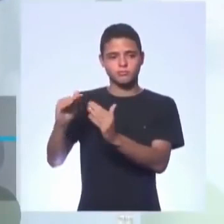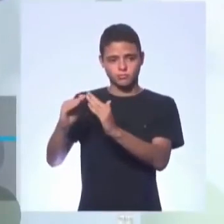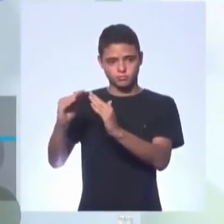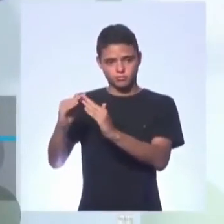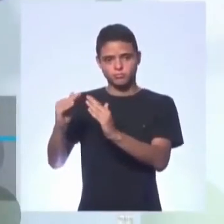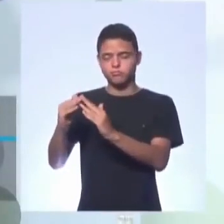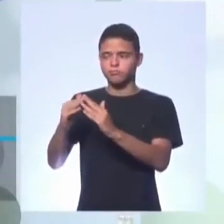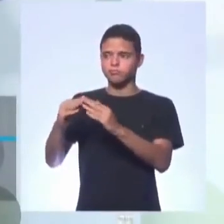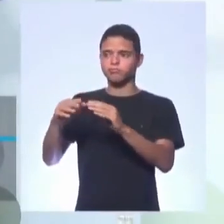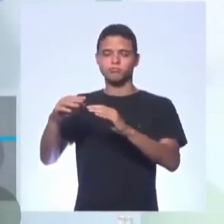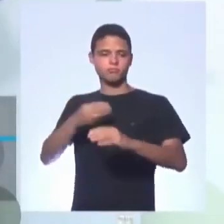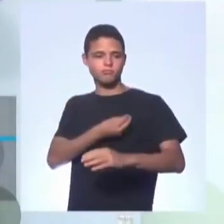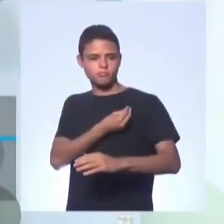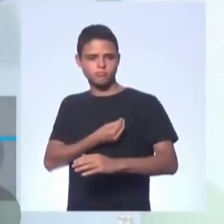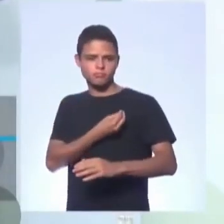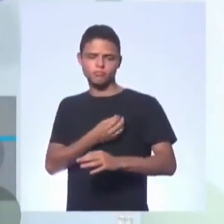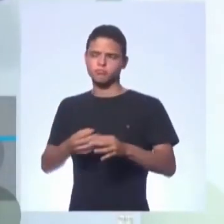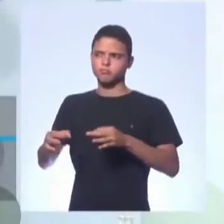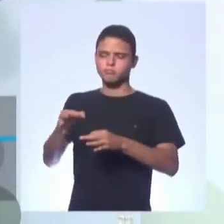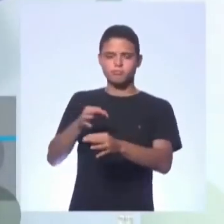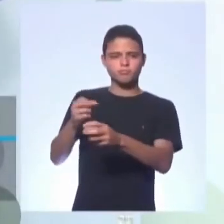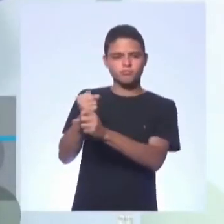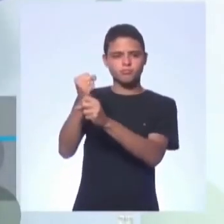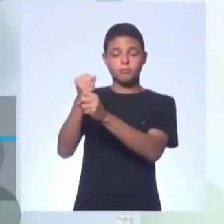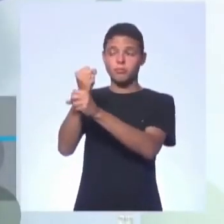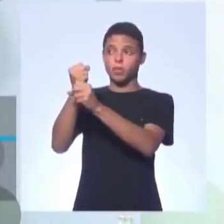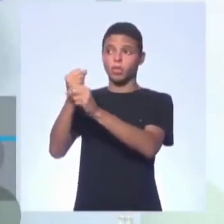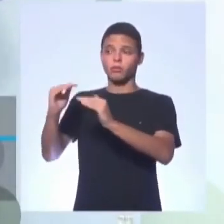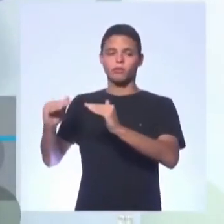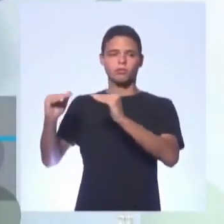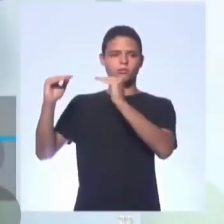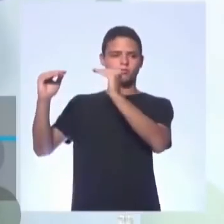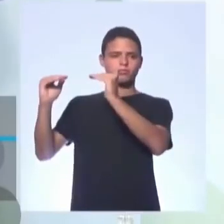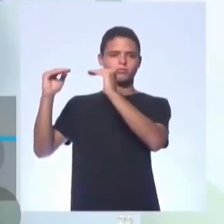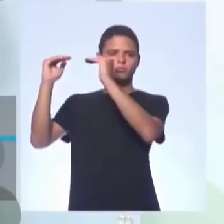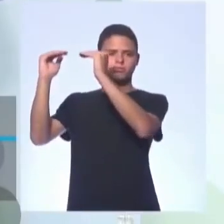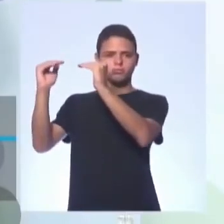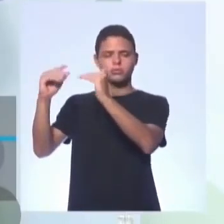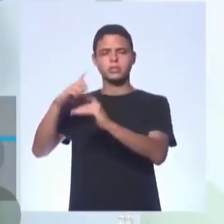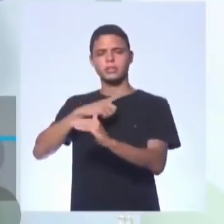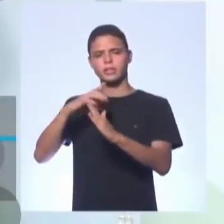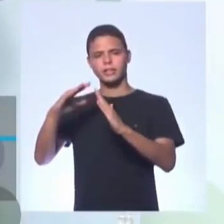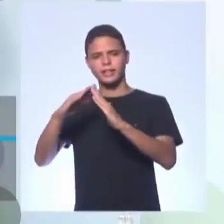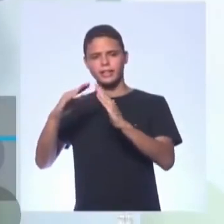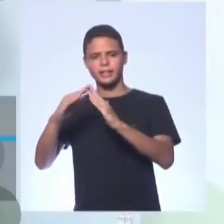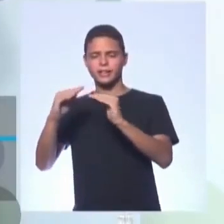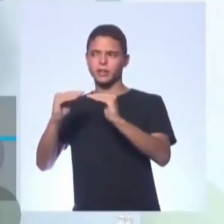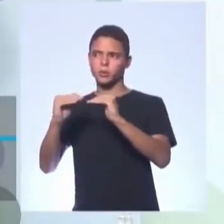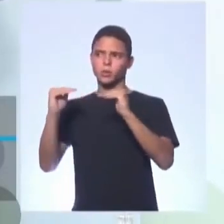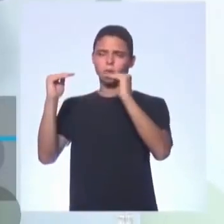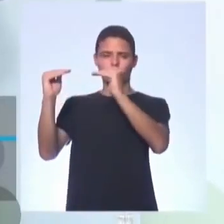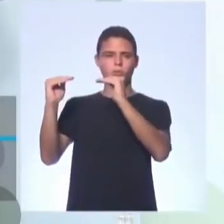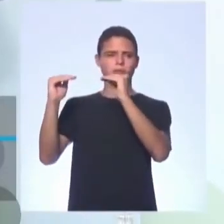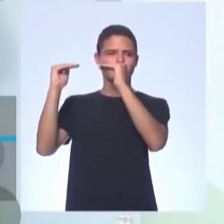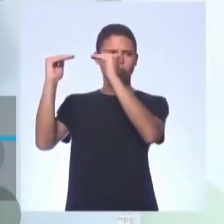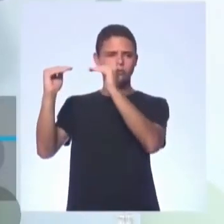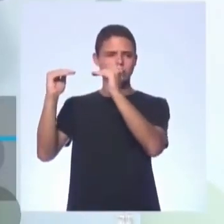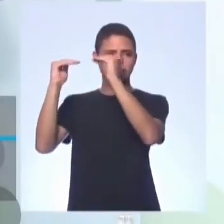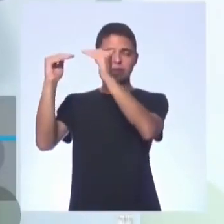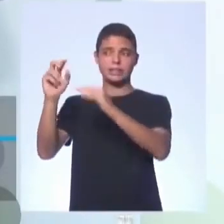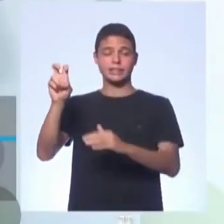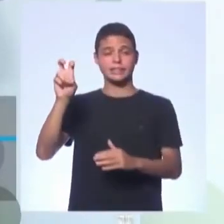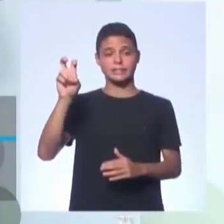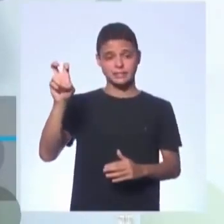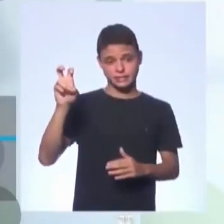né, construir para o lado, constrói para cima. Aí você vai ter casas aí com 2, 3, 4, até 5 andares,